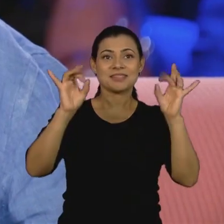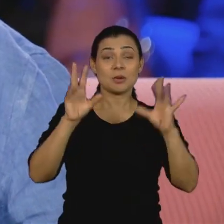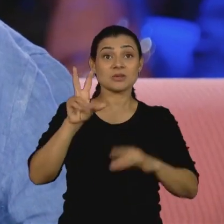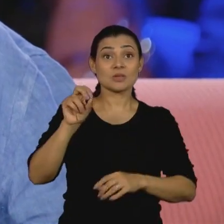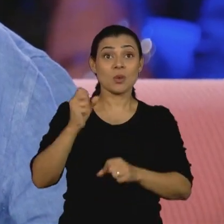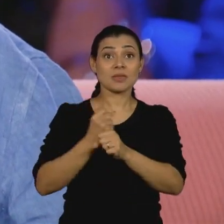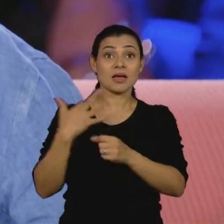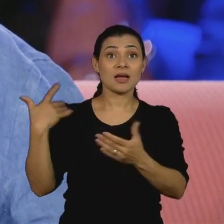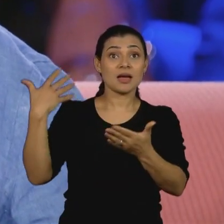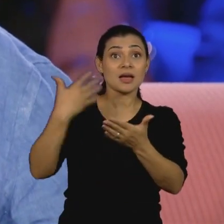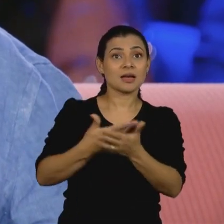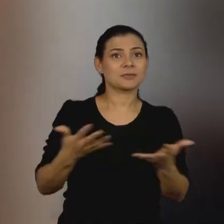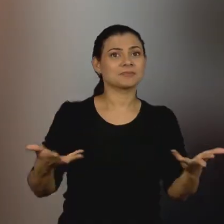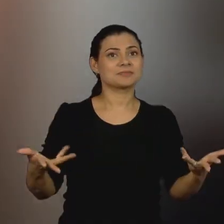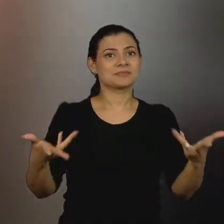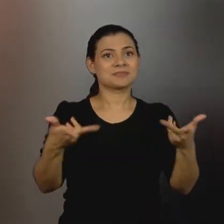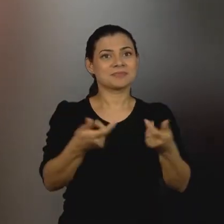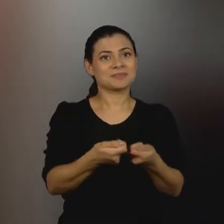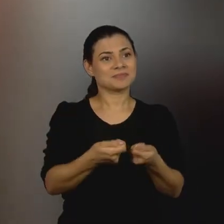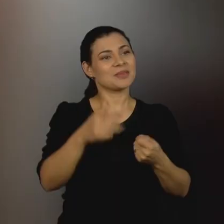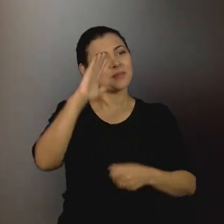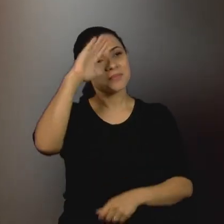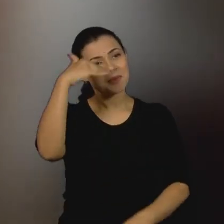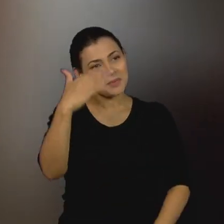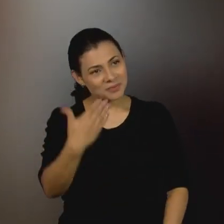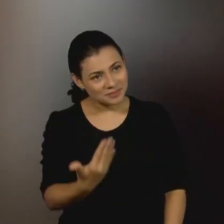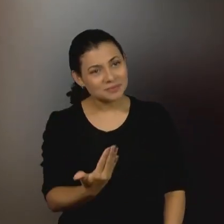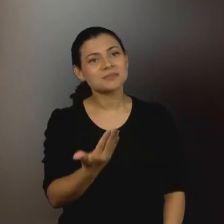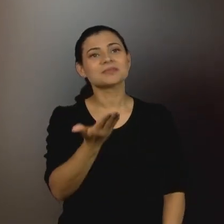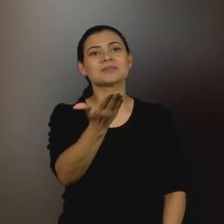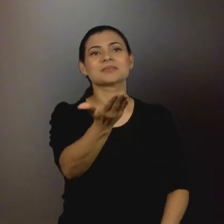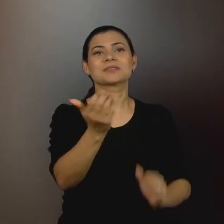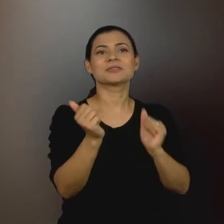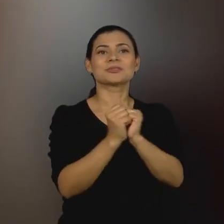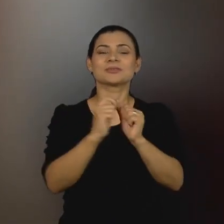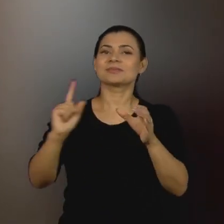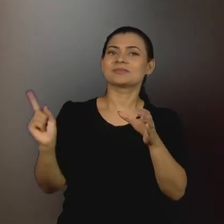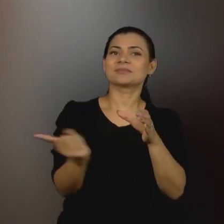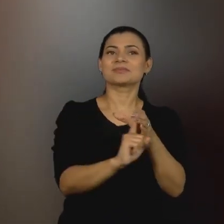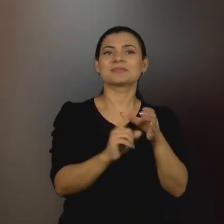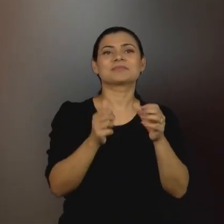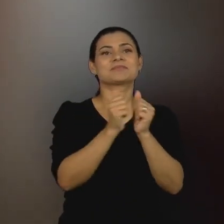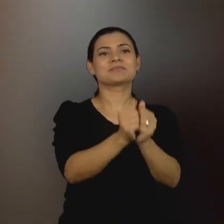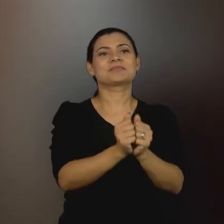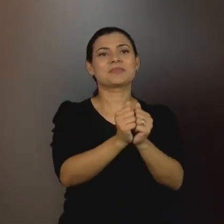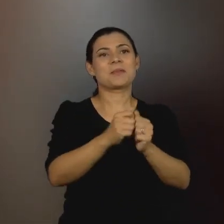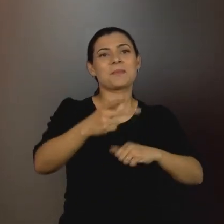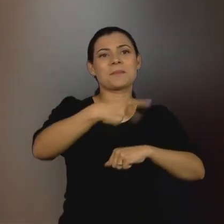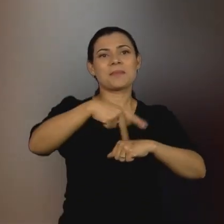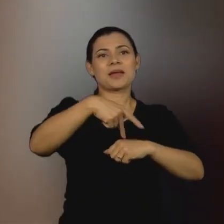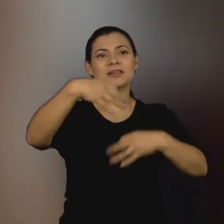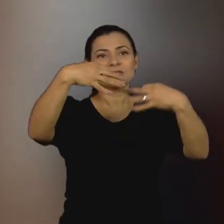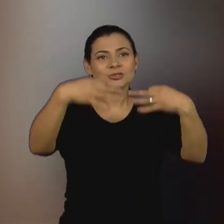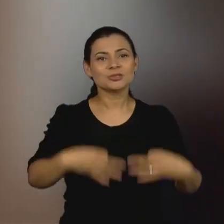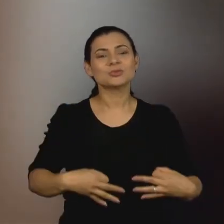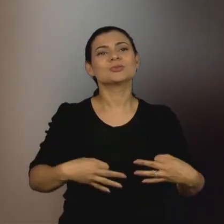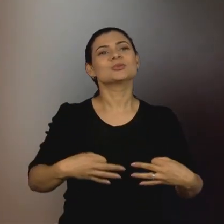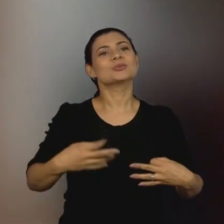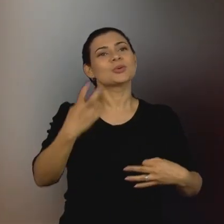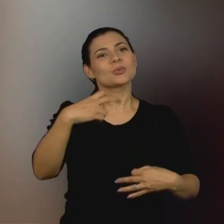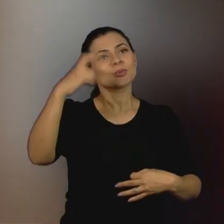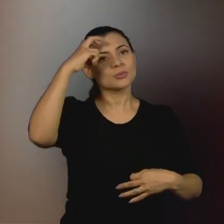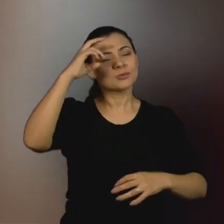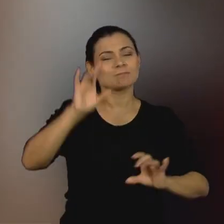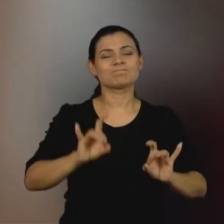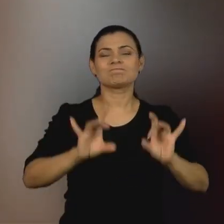50 anos de uma carreira brilhante. É uma honra ter você ao nosso lado nessa jornada por um país mais justo e culturalmente